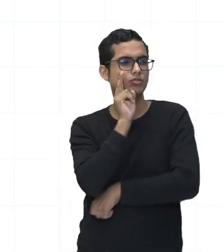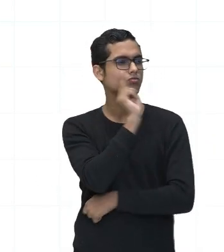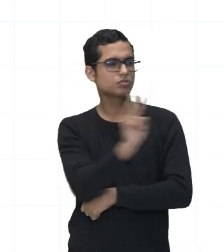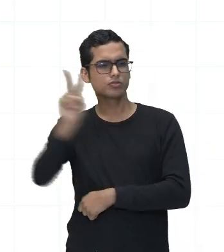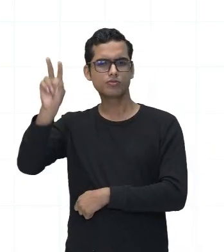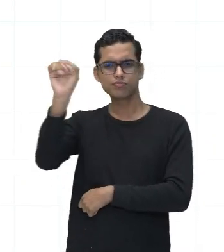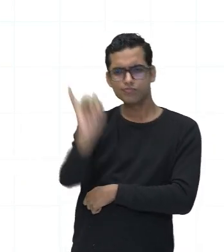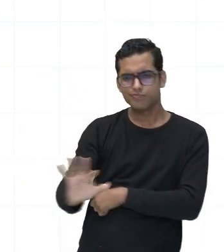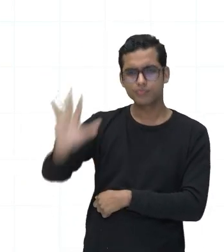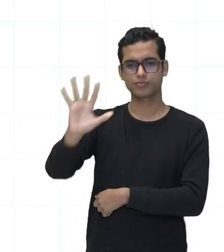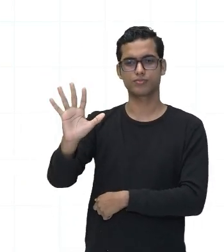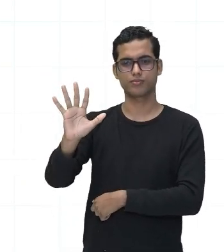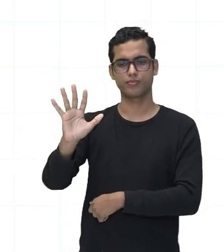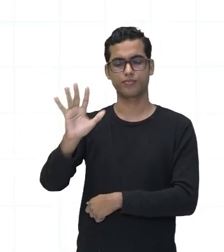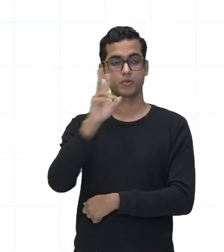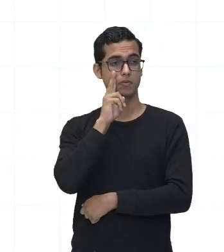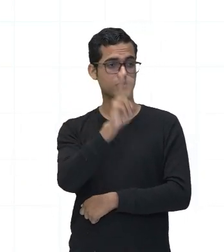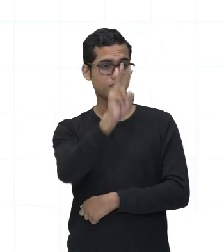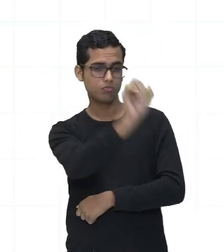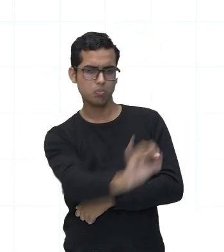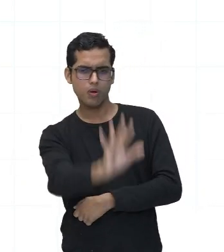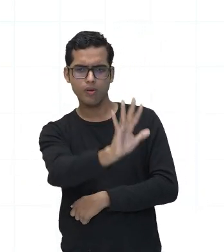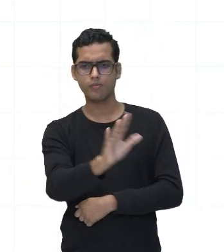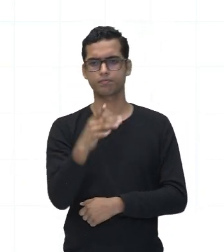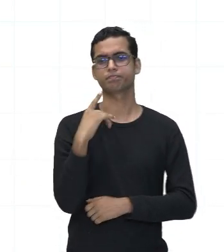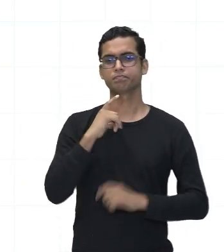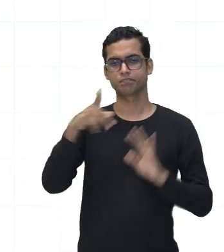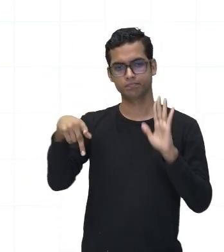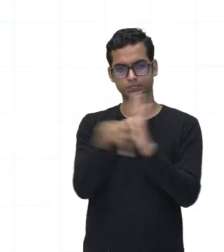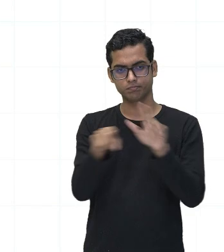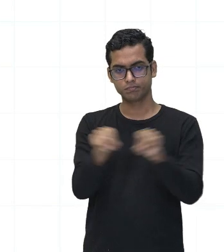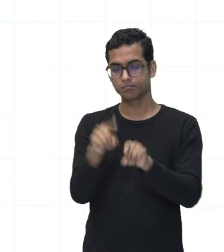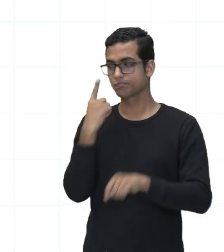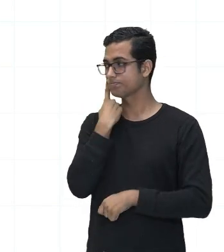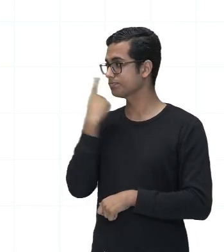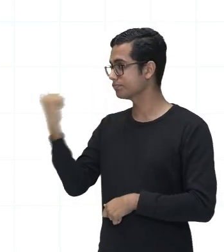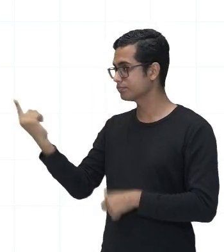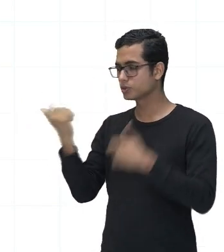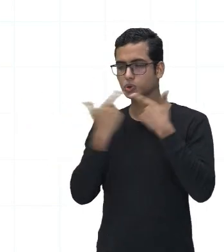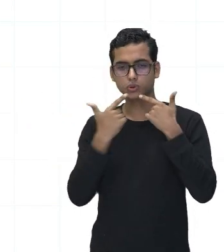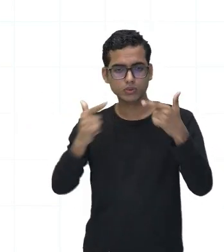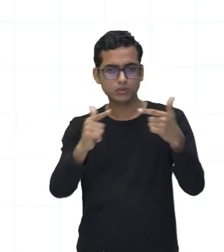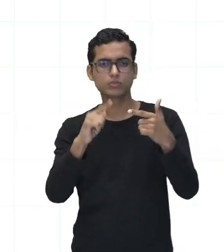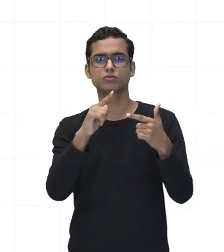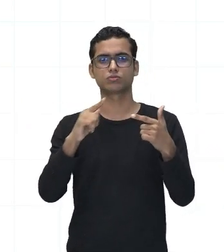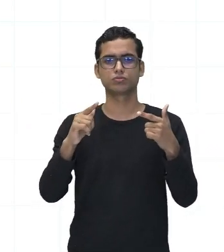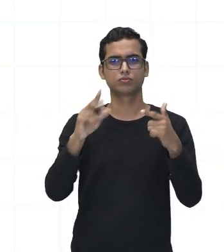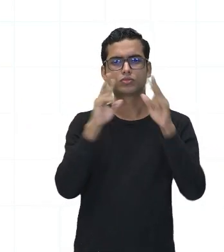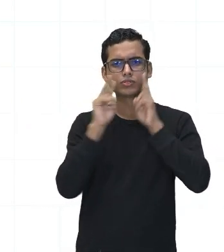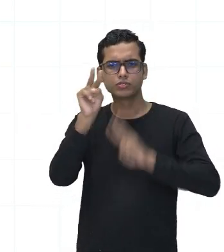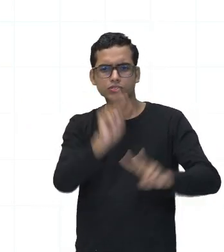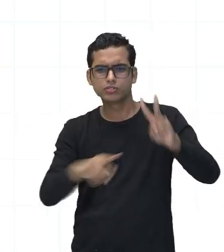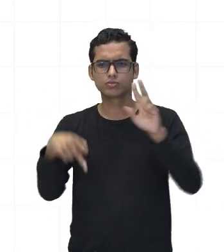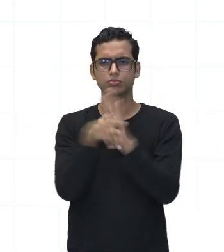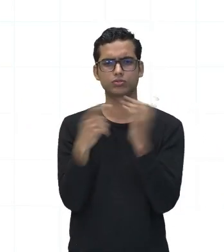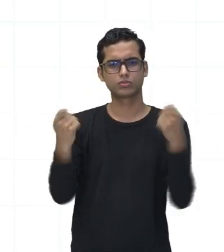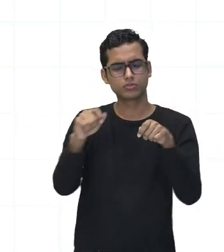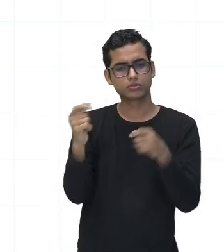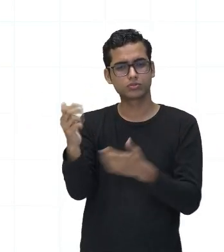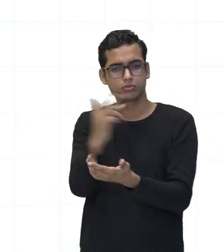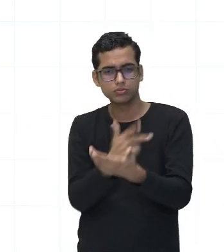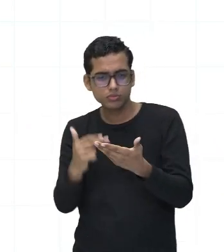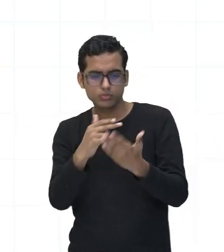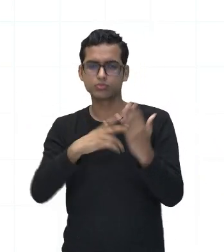visualiza uma imagem. Então, a linguagem visual ela pode ser um desenho, uma pintura, ela também pode